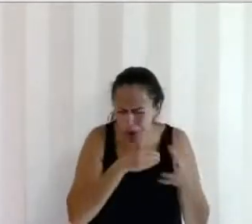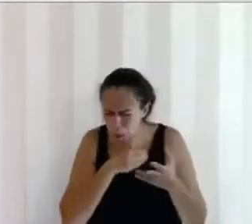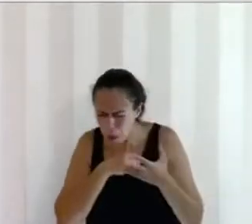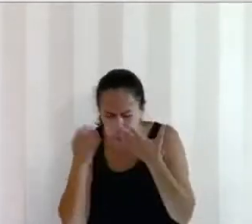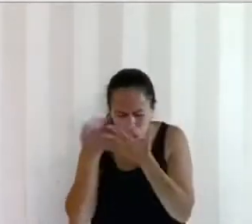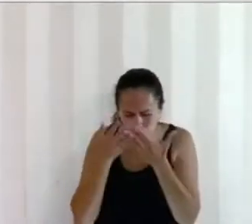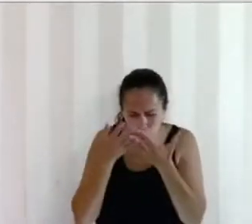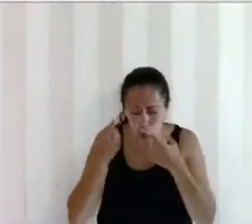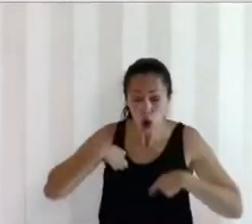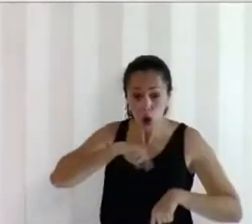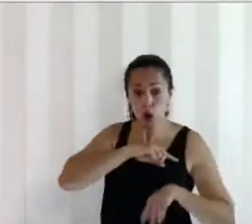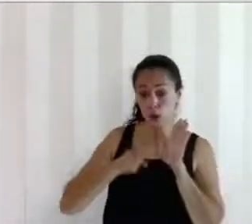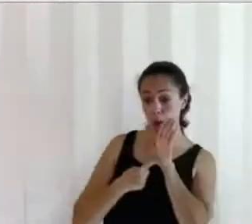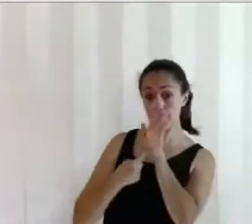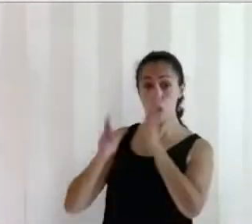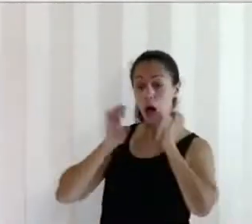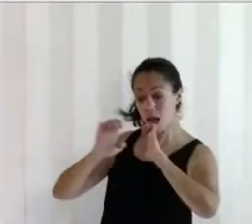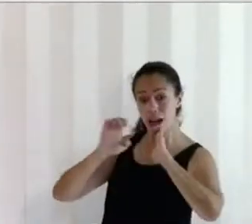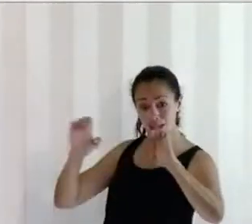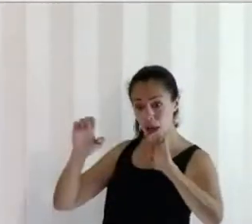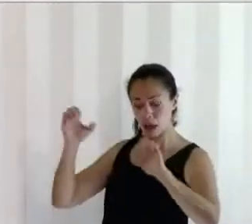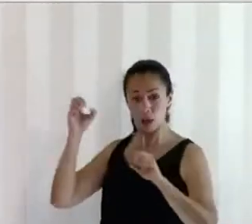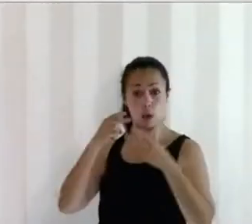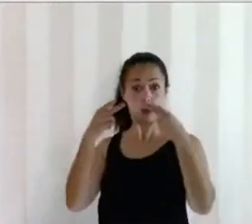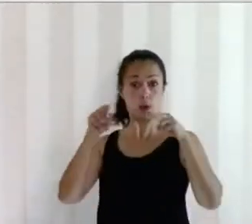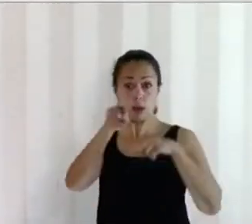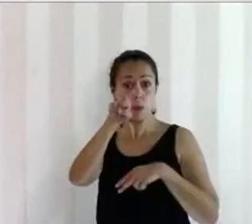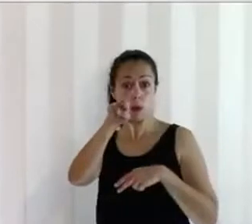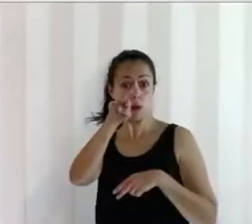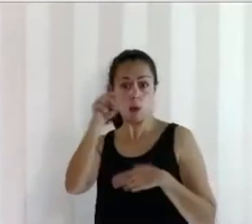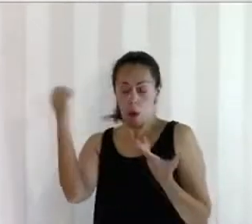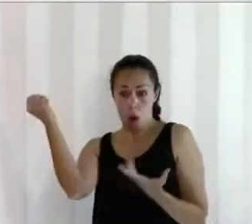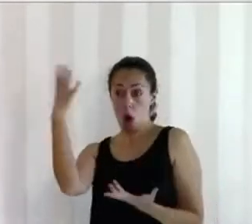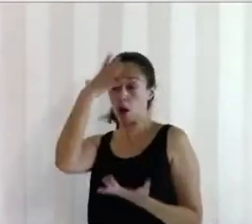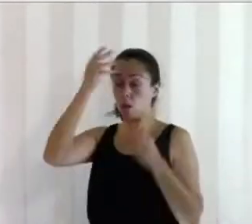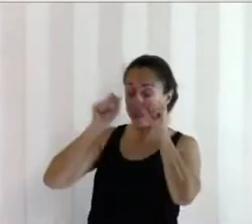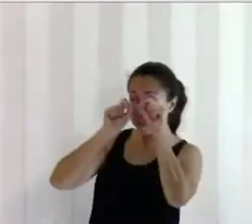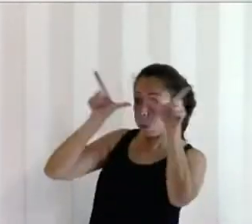que ele estava falando antes do Sermão do Monte,